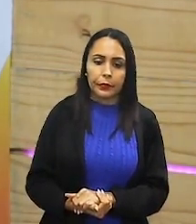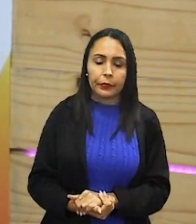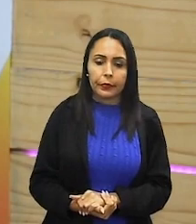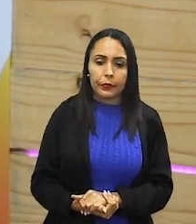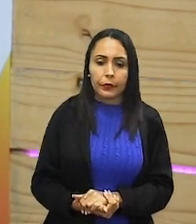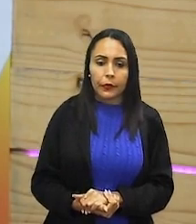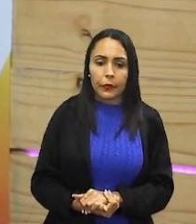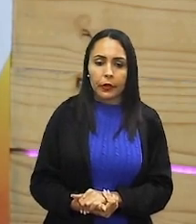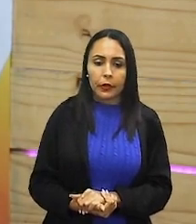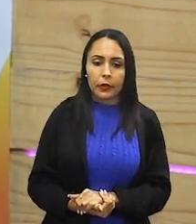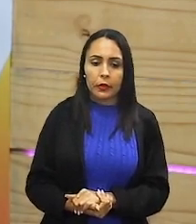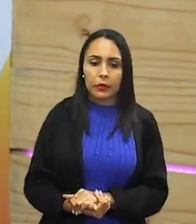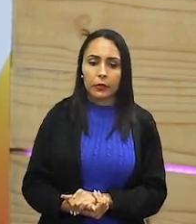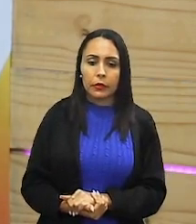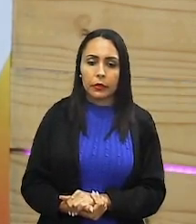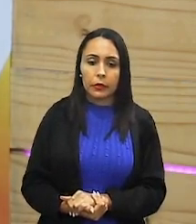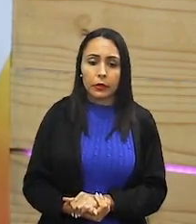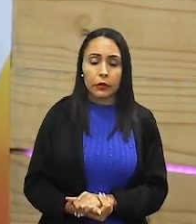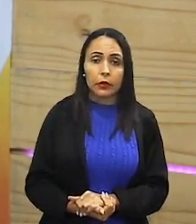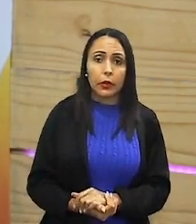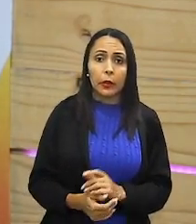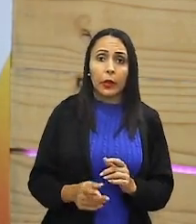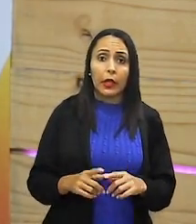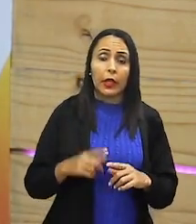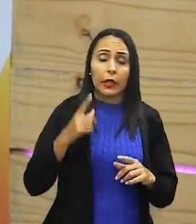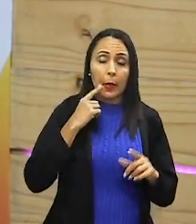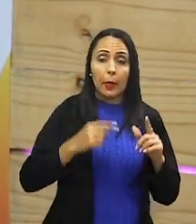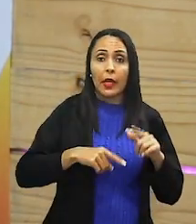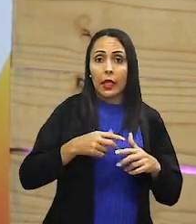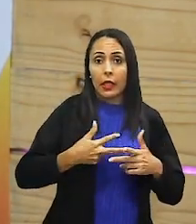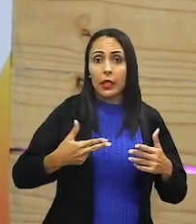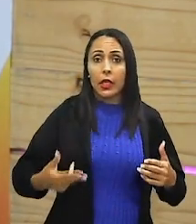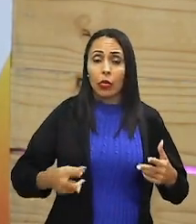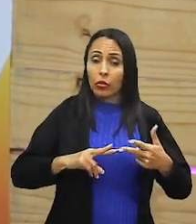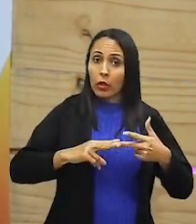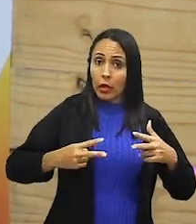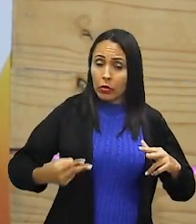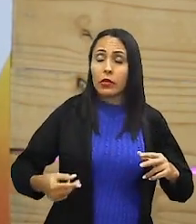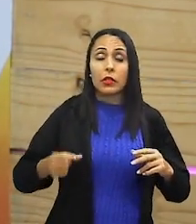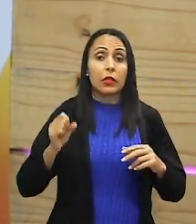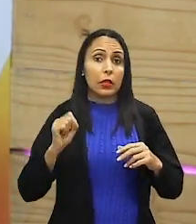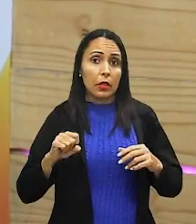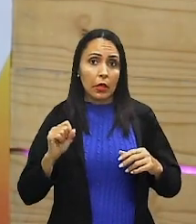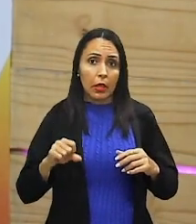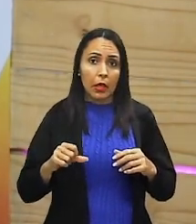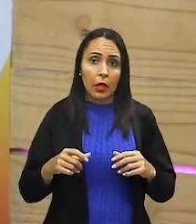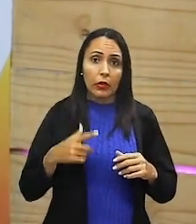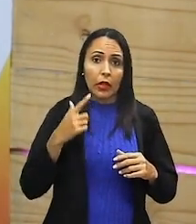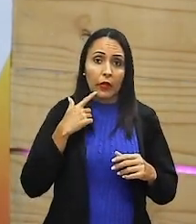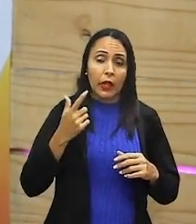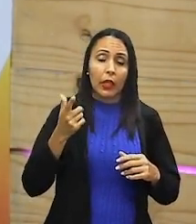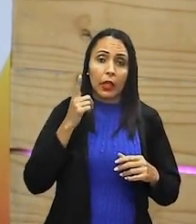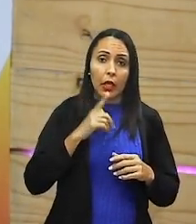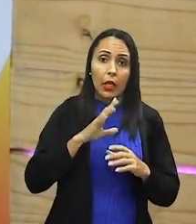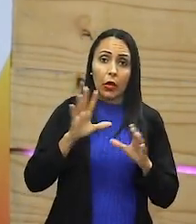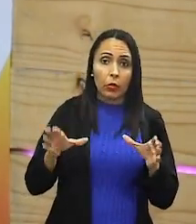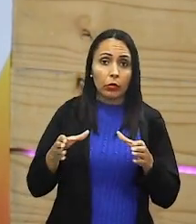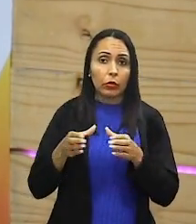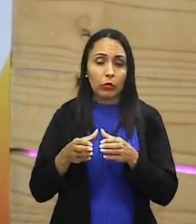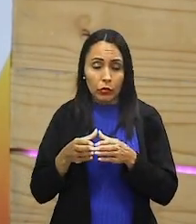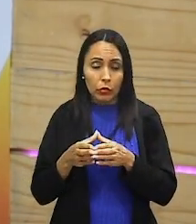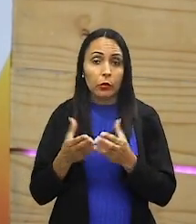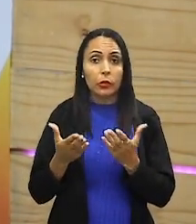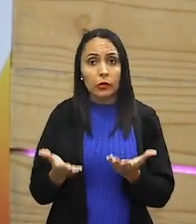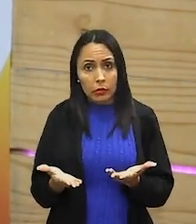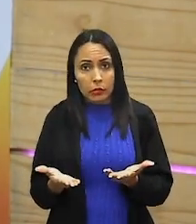tem. Agora, mas ele muta, André, ele tem material genético. Eu sei. Eu acho que ele já deveria até ganhar um reinozinho para ele.